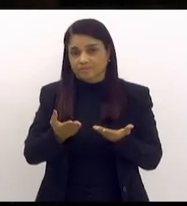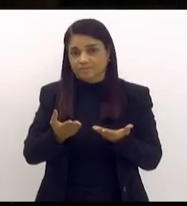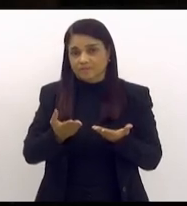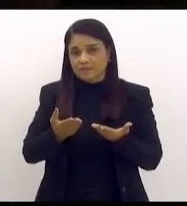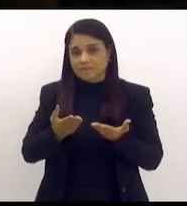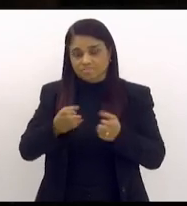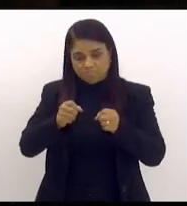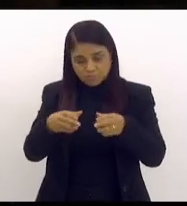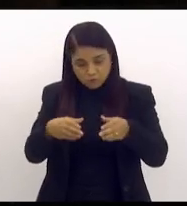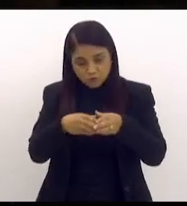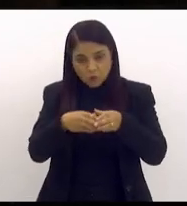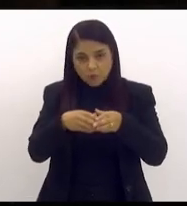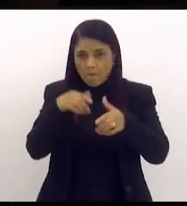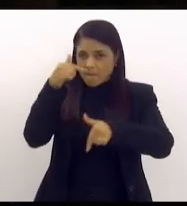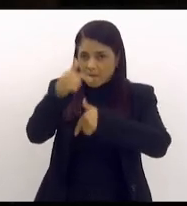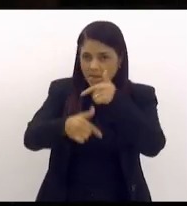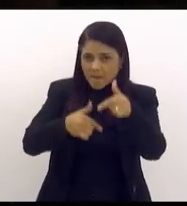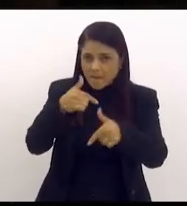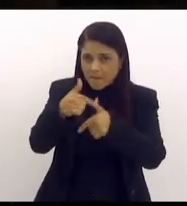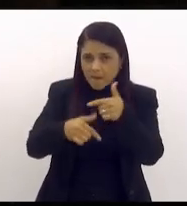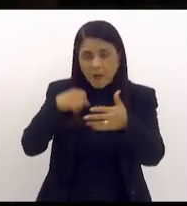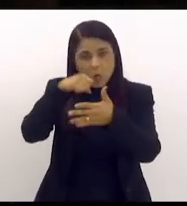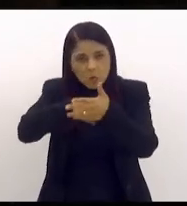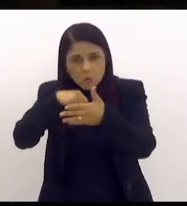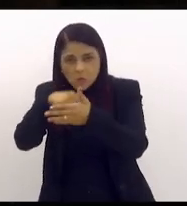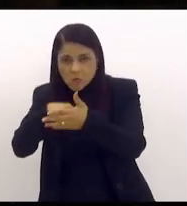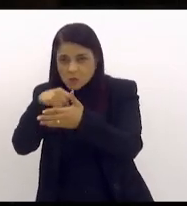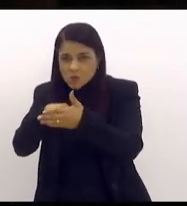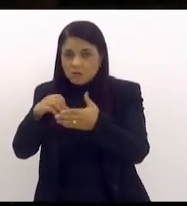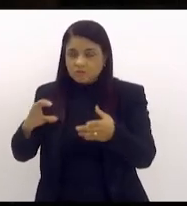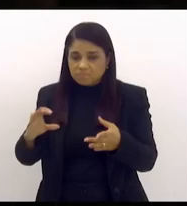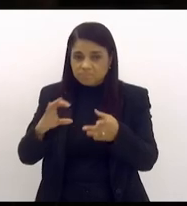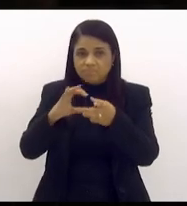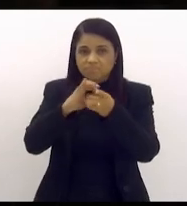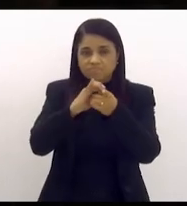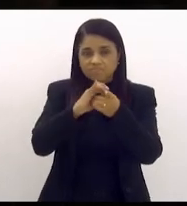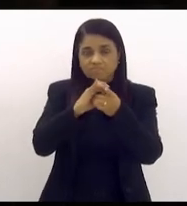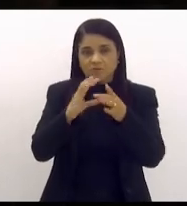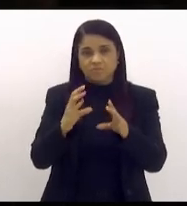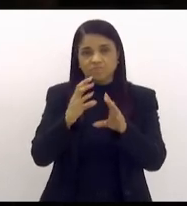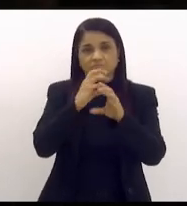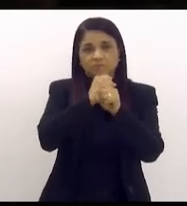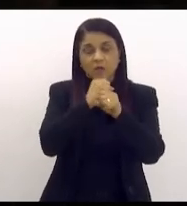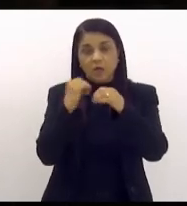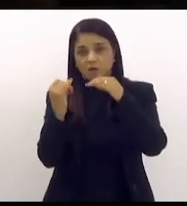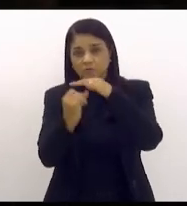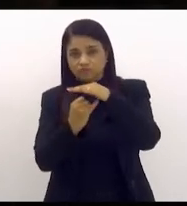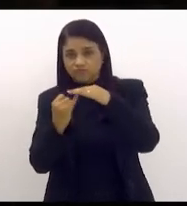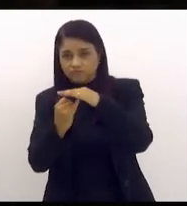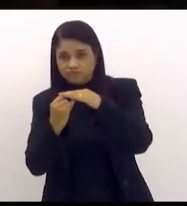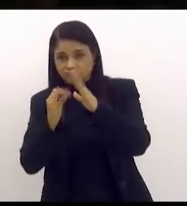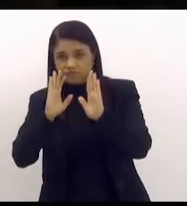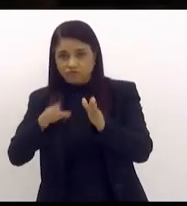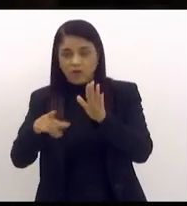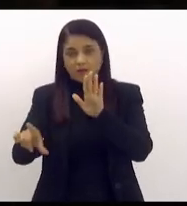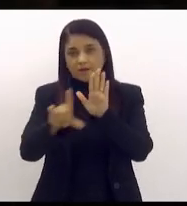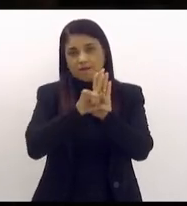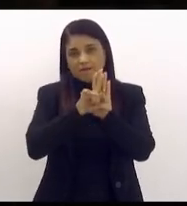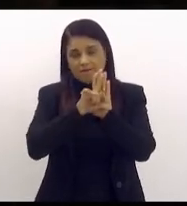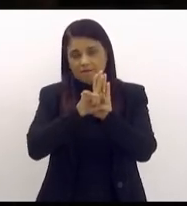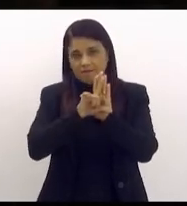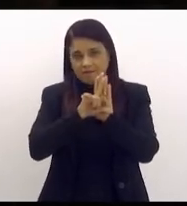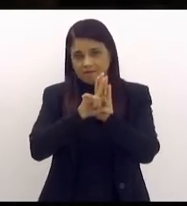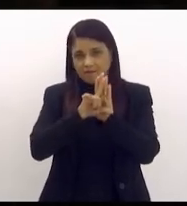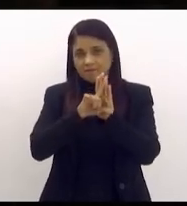frente parlamentar de luta que vai Se somar aos outros instrumentos legislativos já existentes